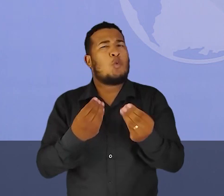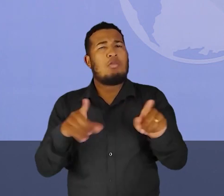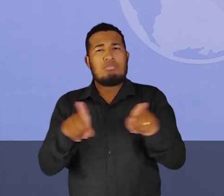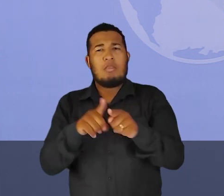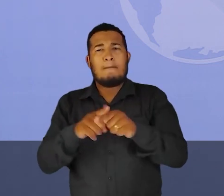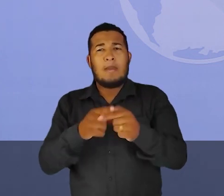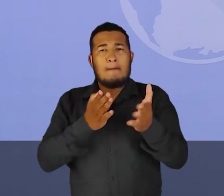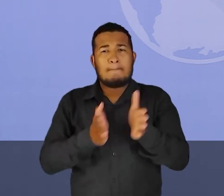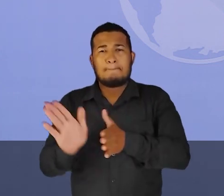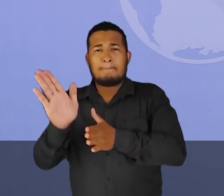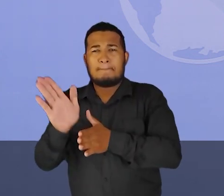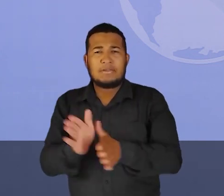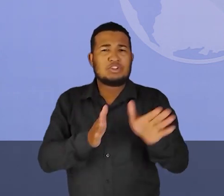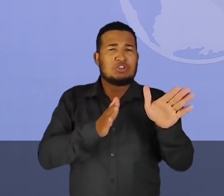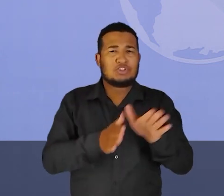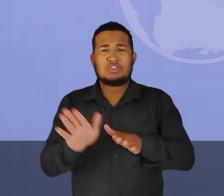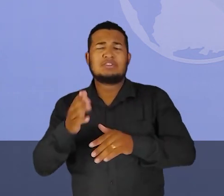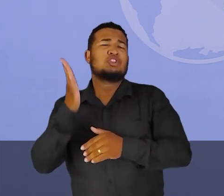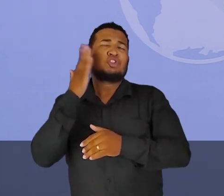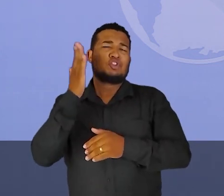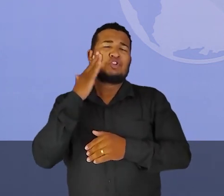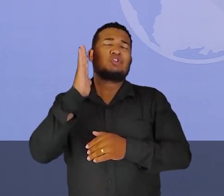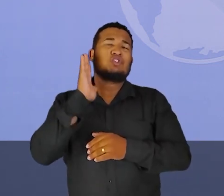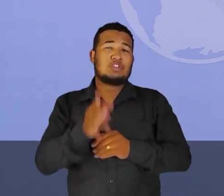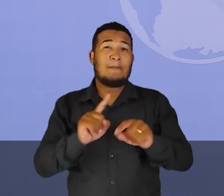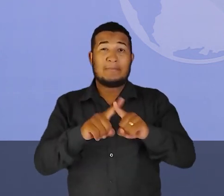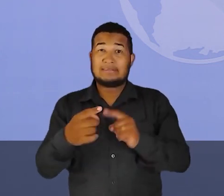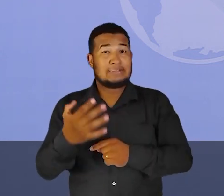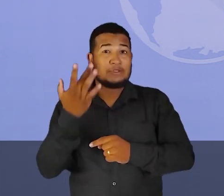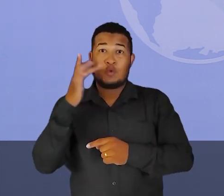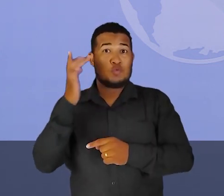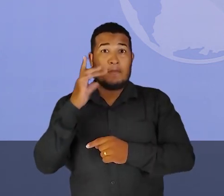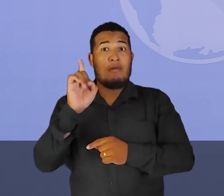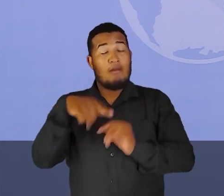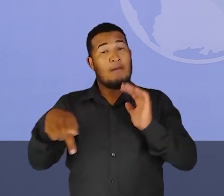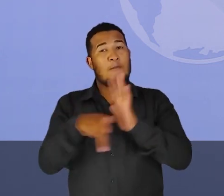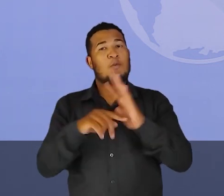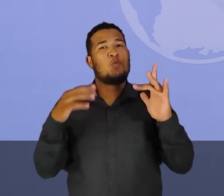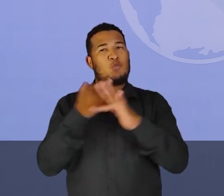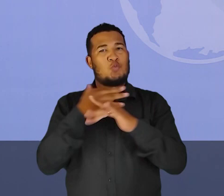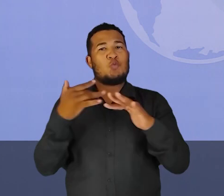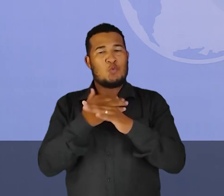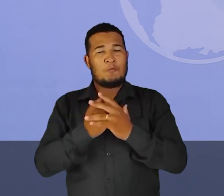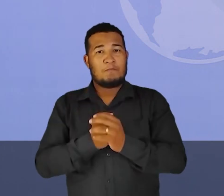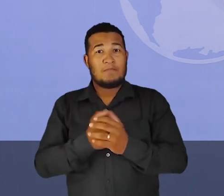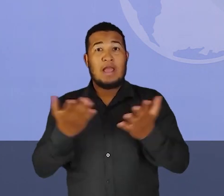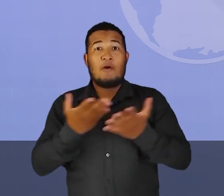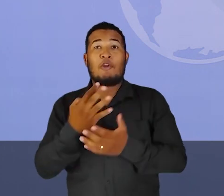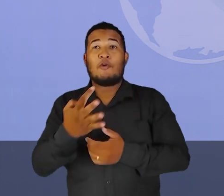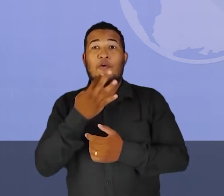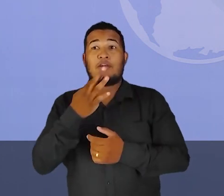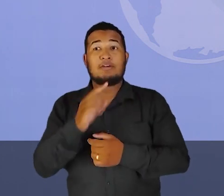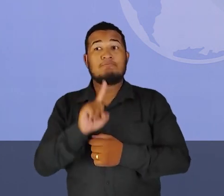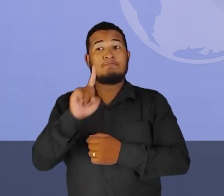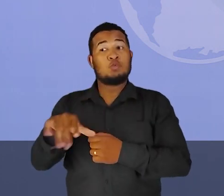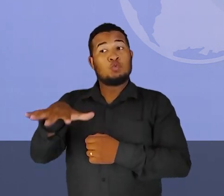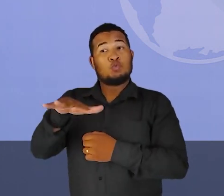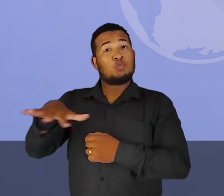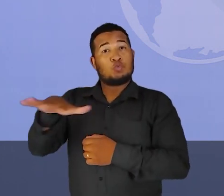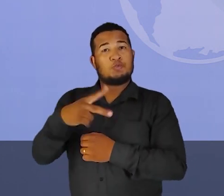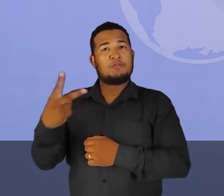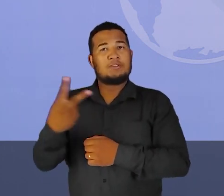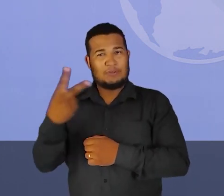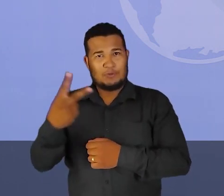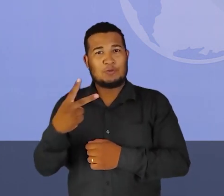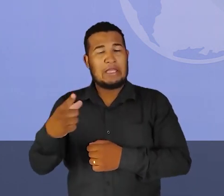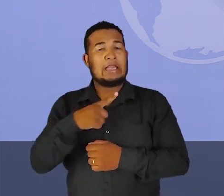nem às vezes sabia que isso era um esporte de aventura. E esses são os urbanos. Agora nós vamos conhecer o segundo modalidade dessas